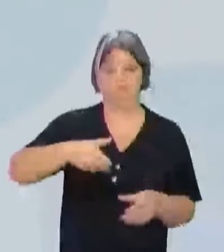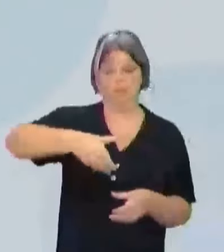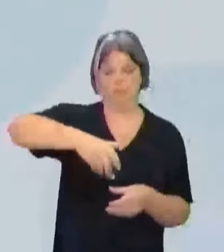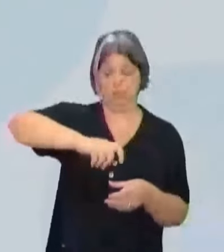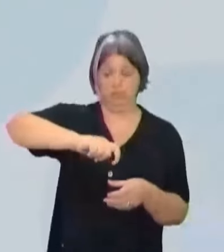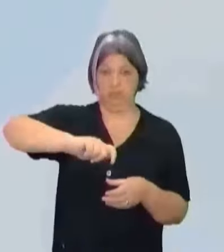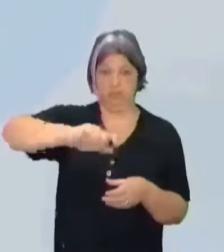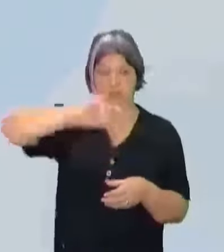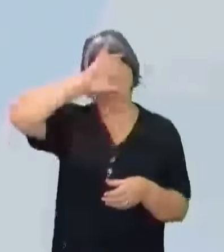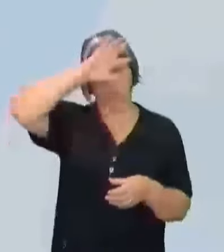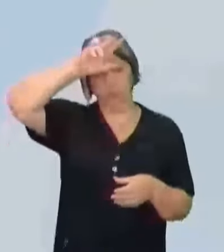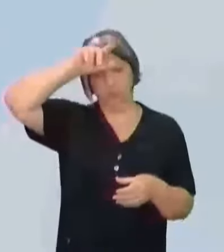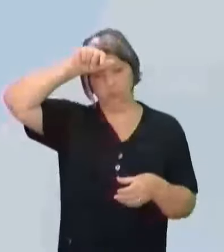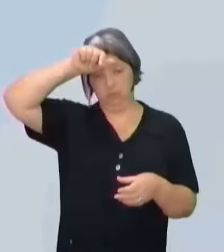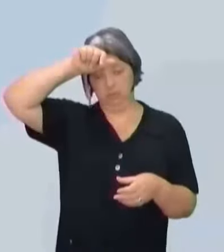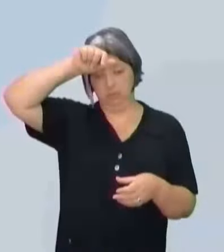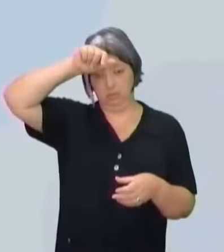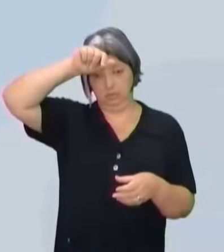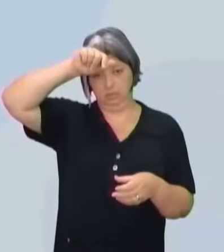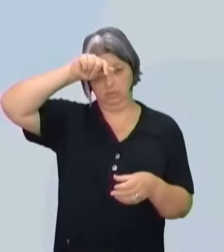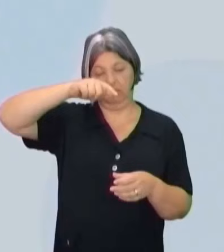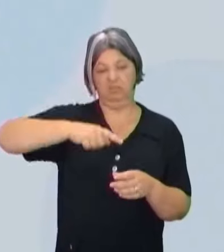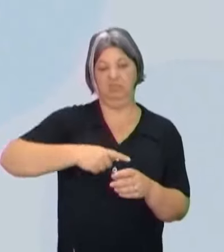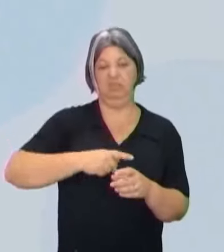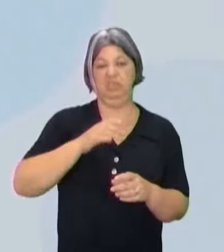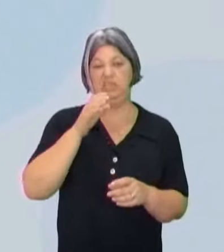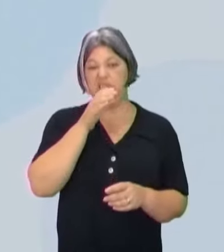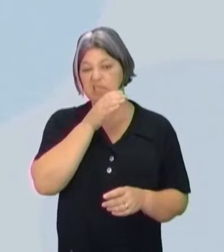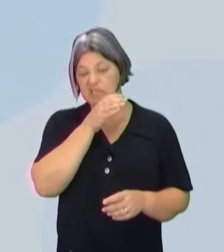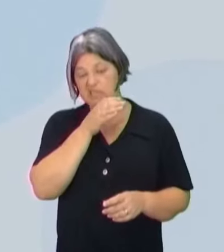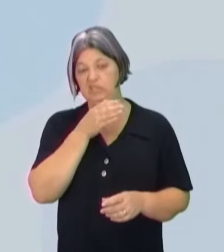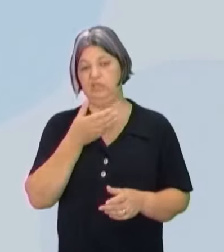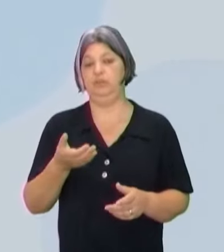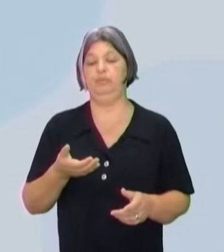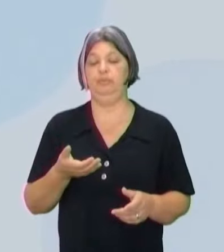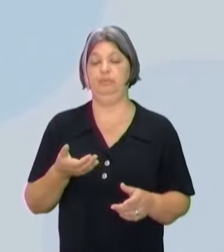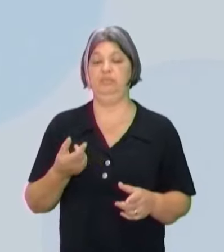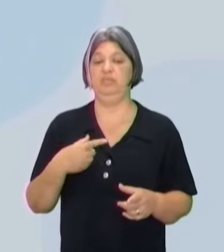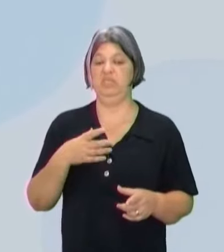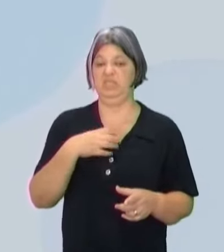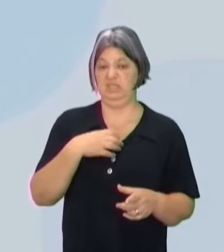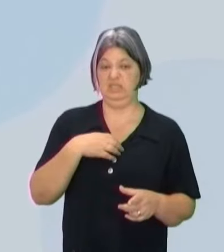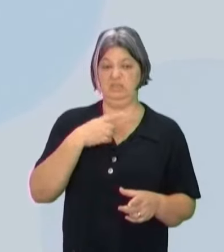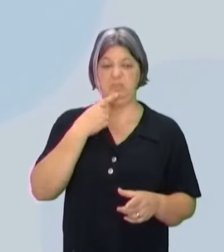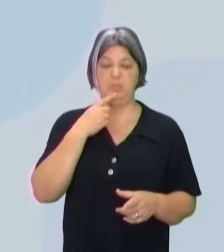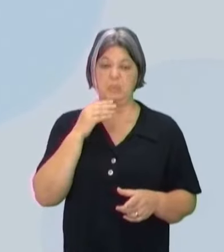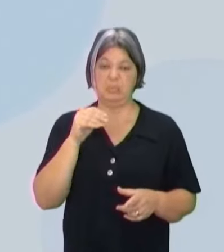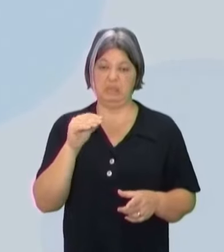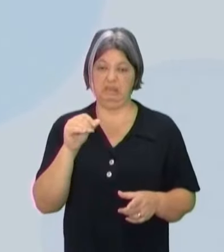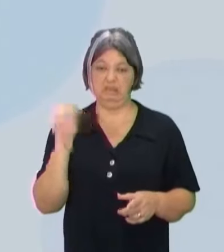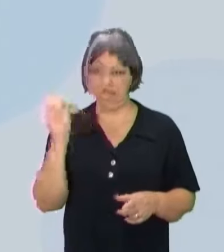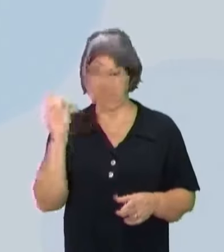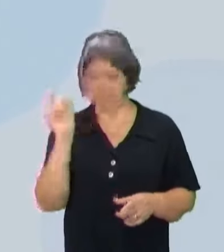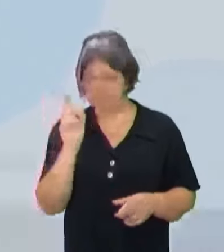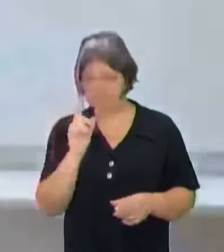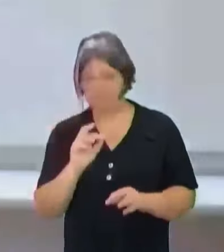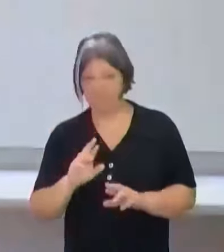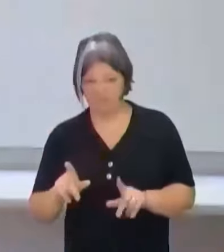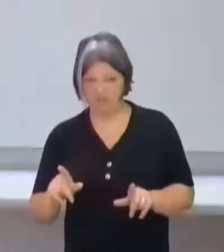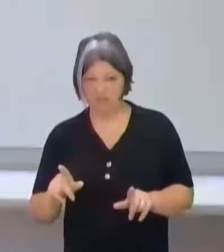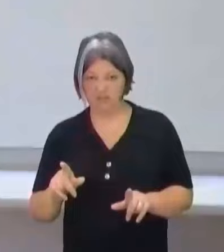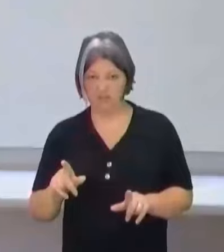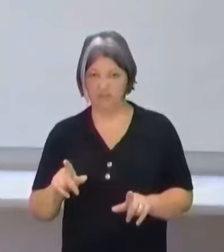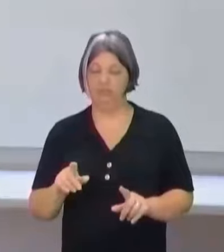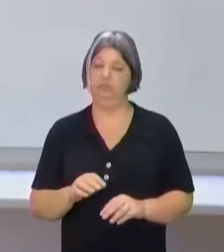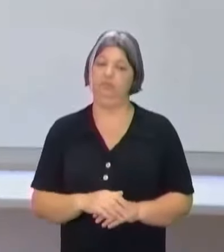um refrigerante com uma temperatura alta, né? Estava quente, e você sentir que o gosto dele estava diferente? Aposto que sim,